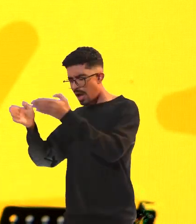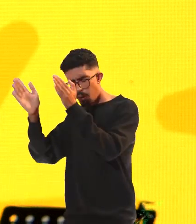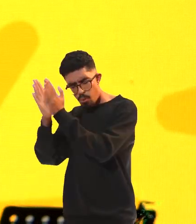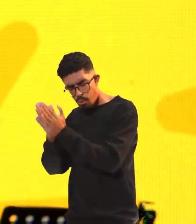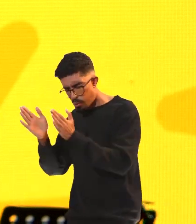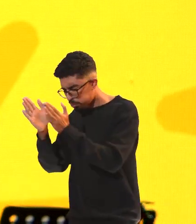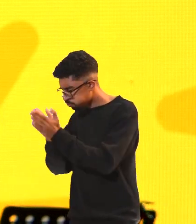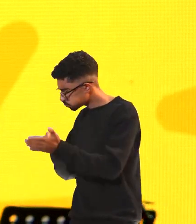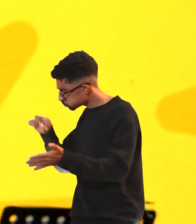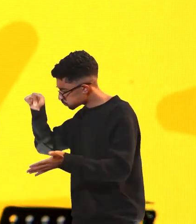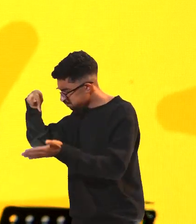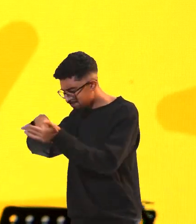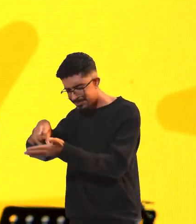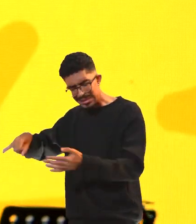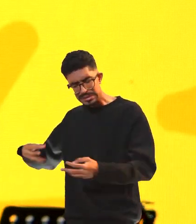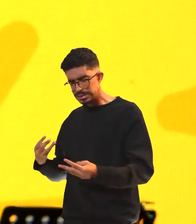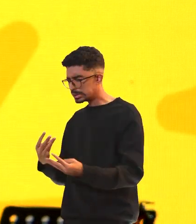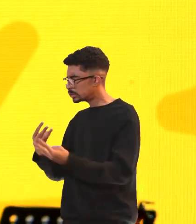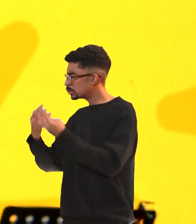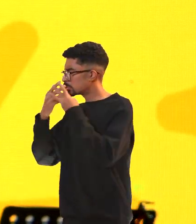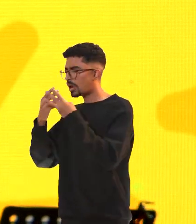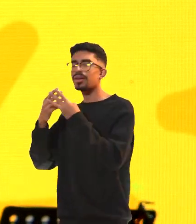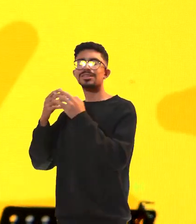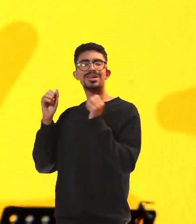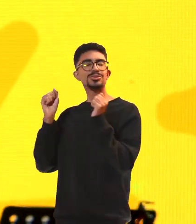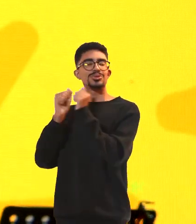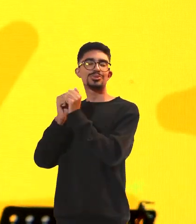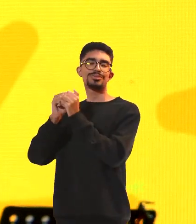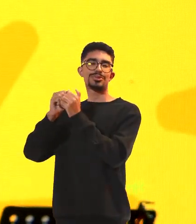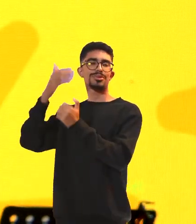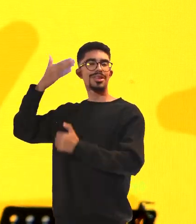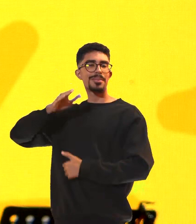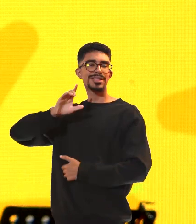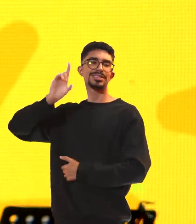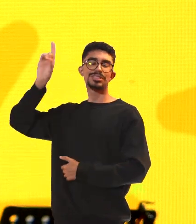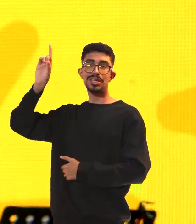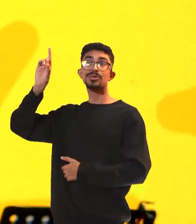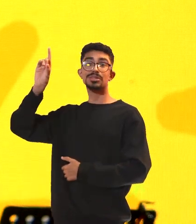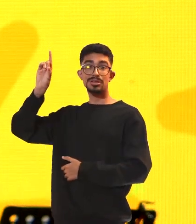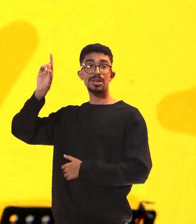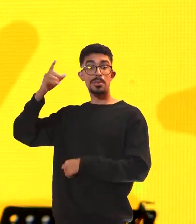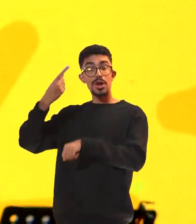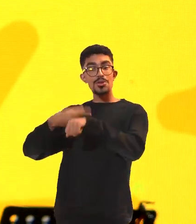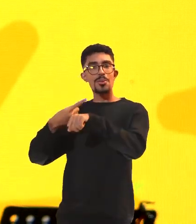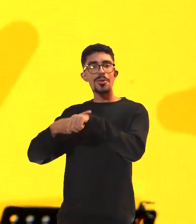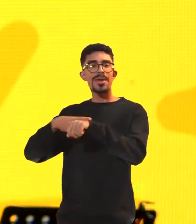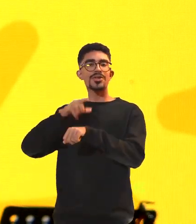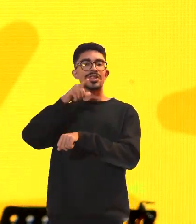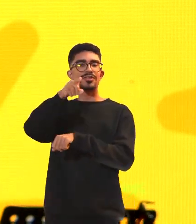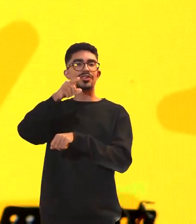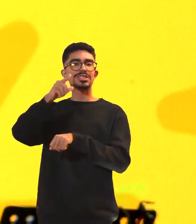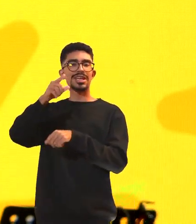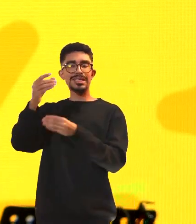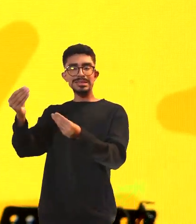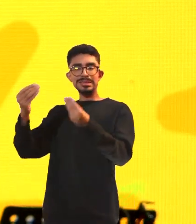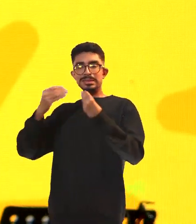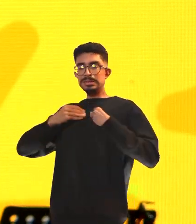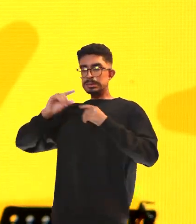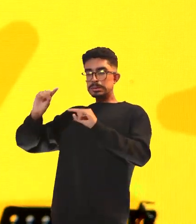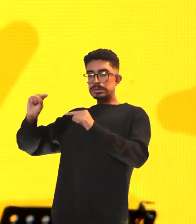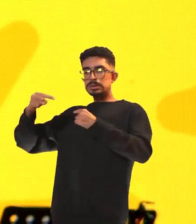aparecer, o que você vai fazer? Cortar, parou, basta, chega, sai correndo. Mateus